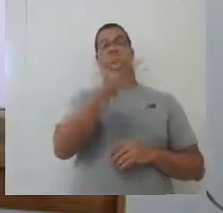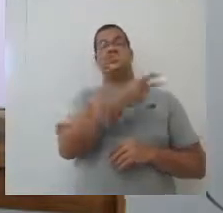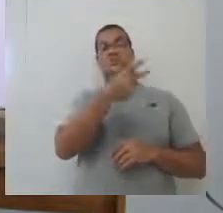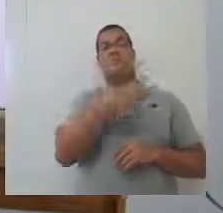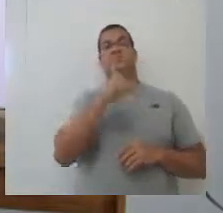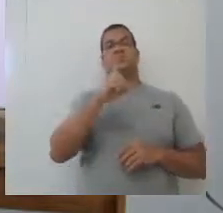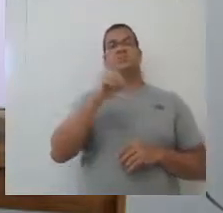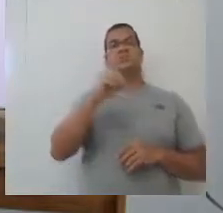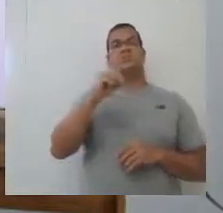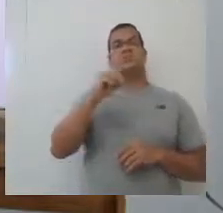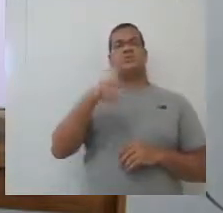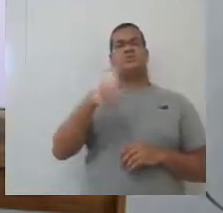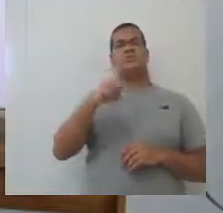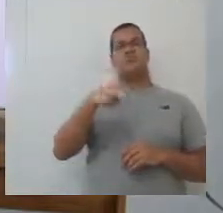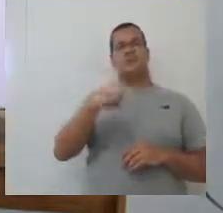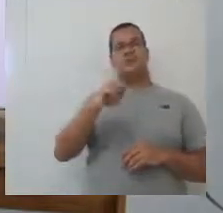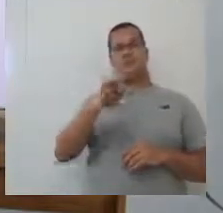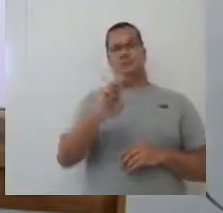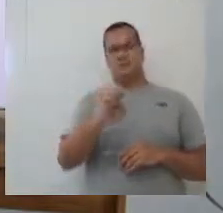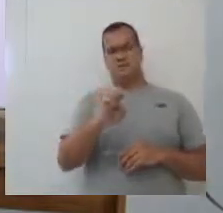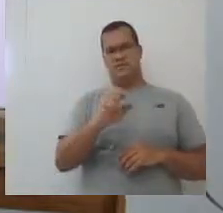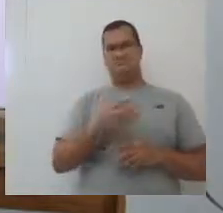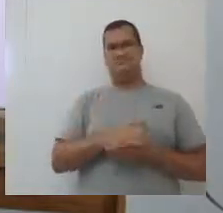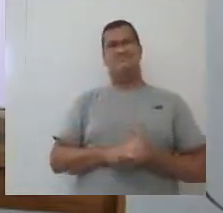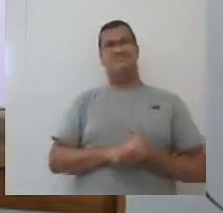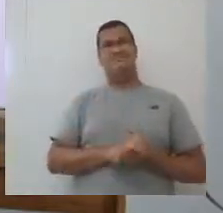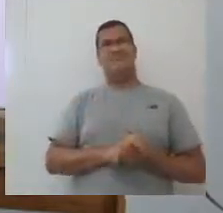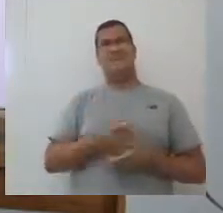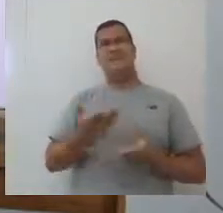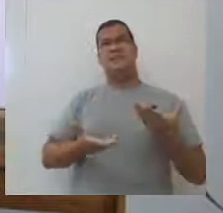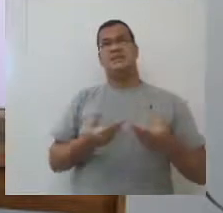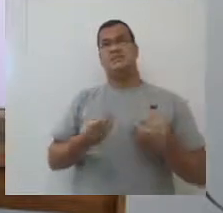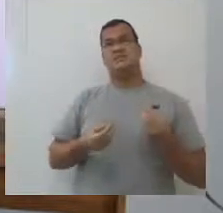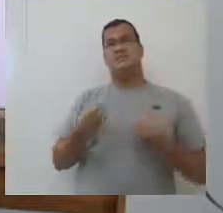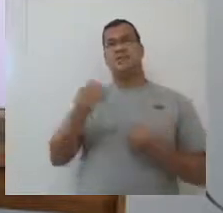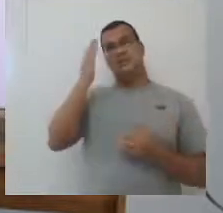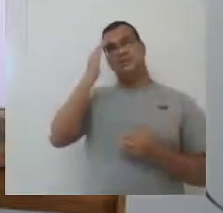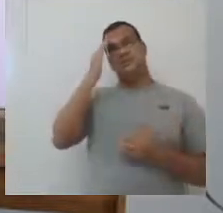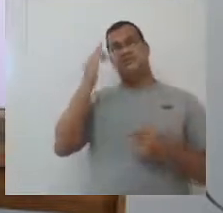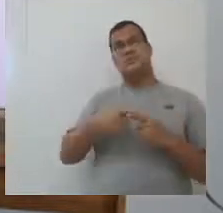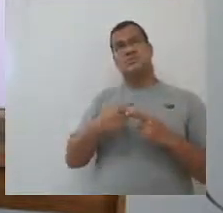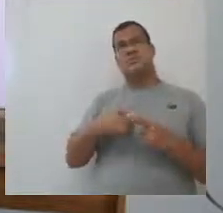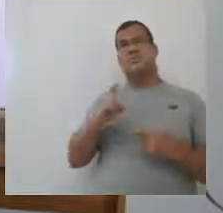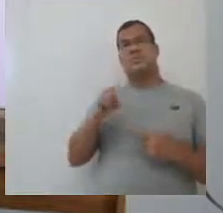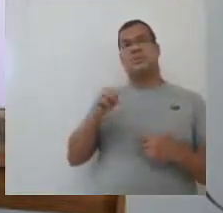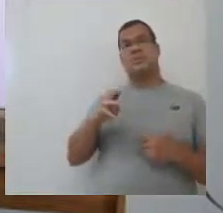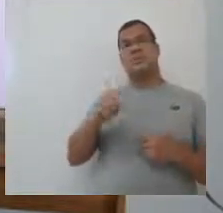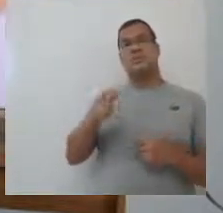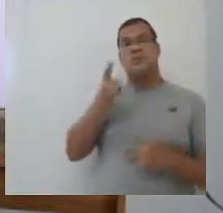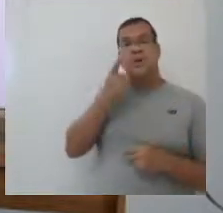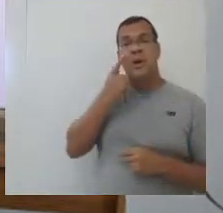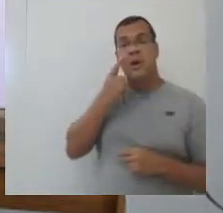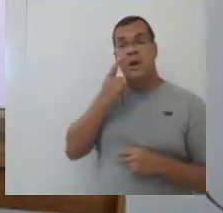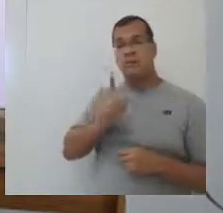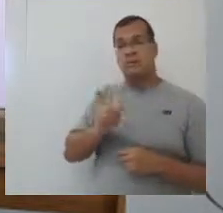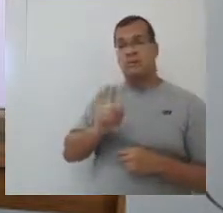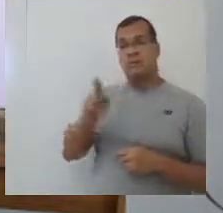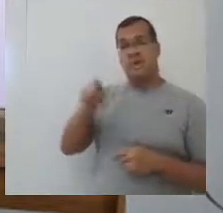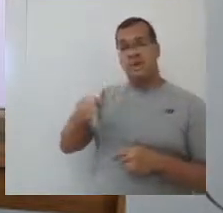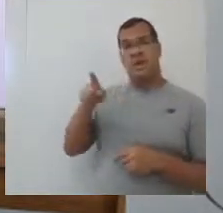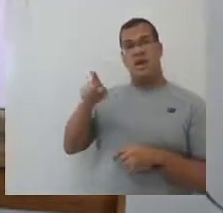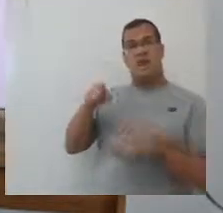Tu já sabe que os olhos escuros são dominantes. André, eu não entendi porque tu descobriu que era porque era dominante. Menino, não sou eu que estou dizendo,